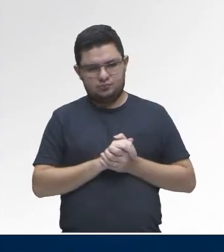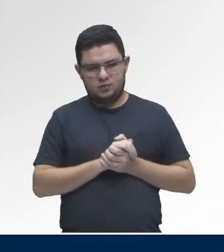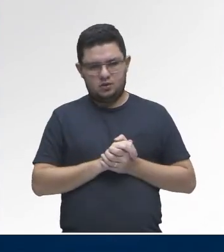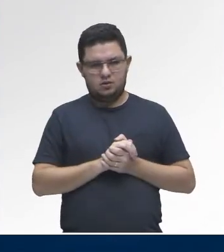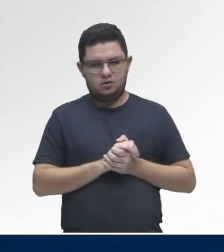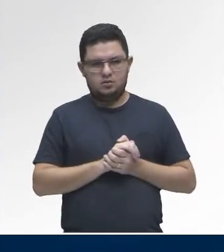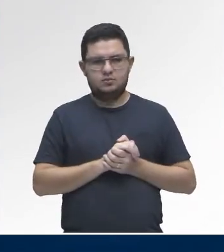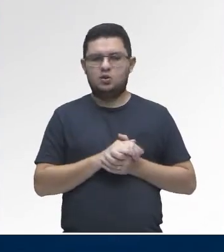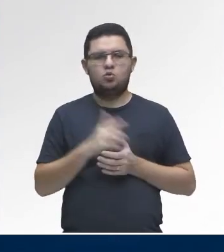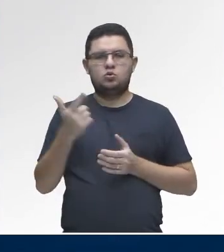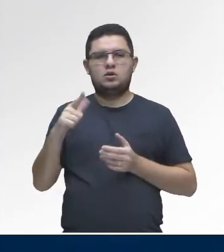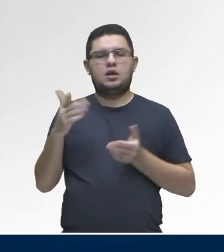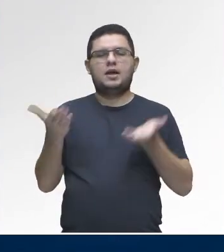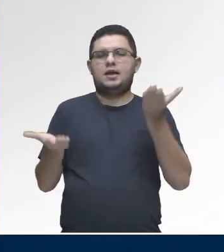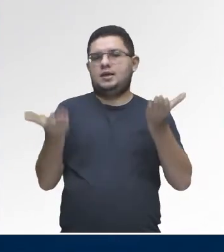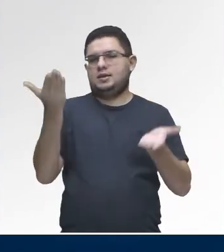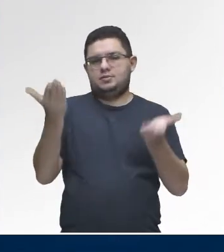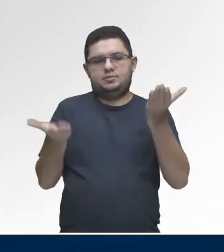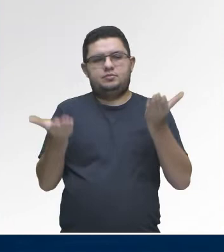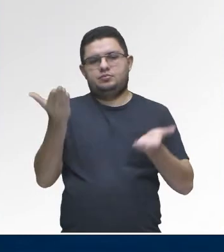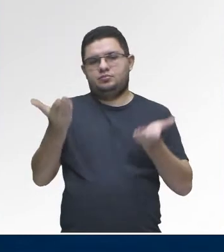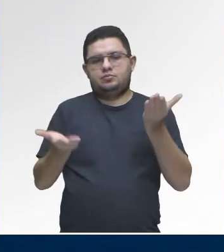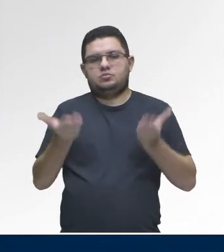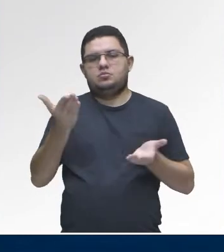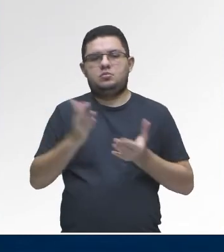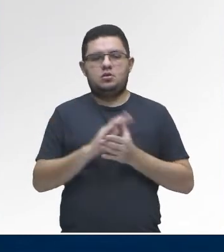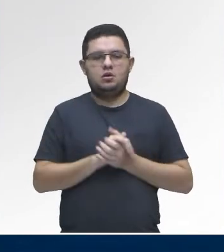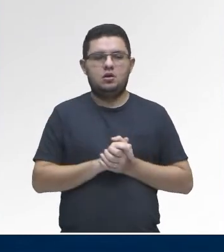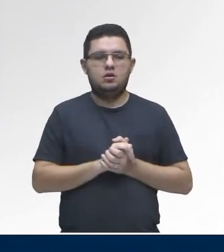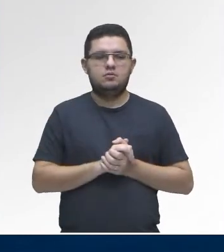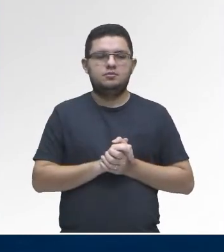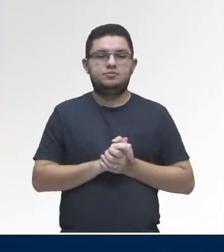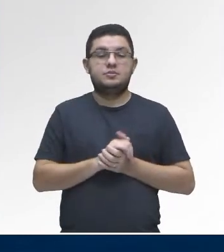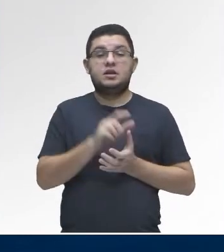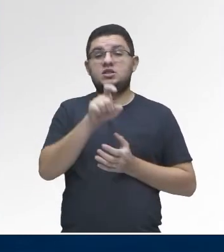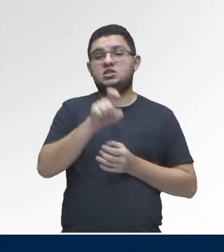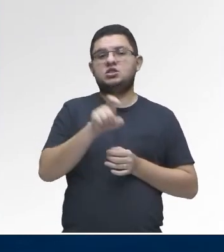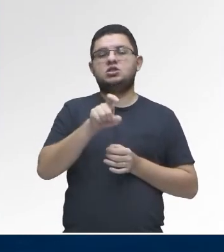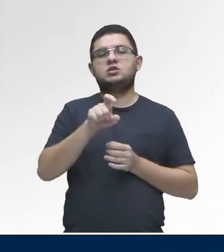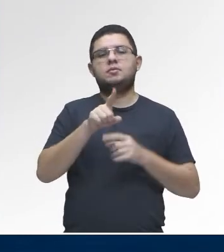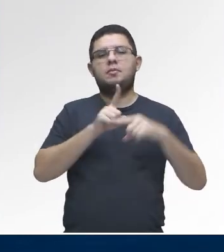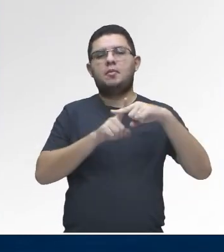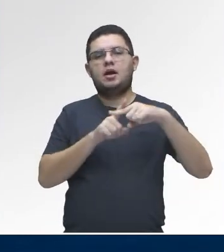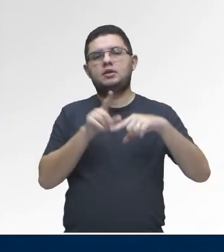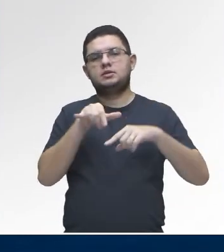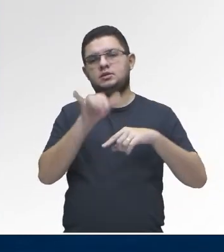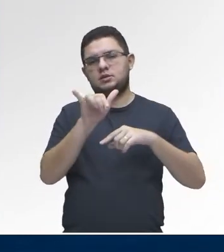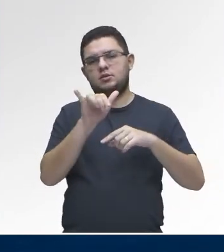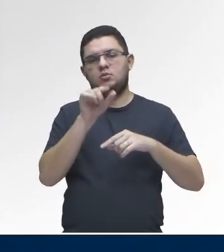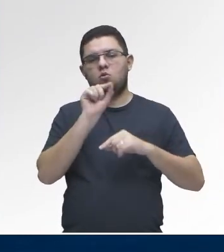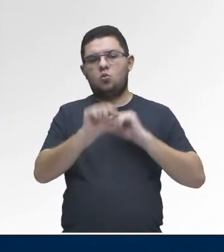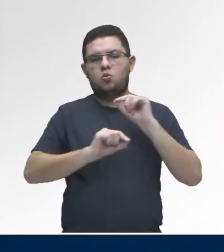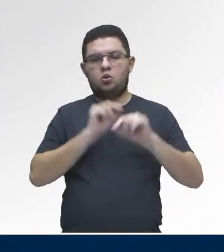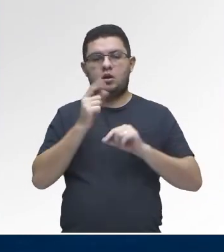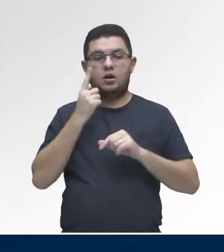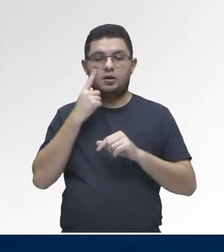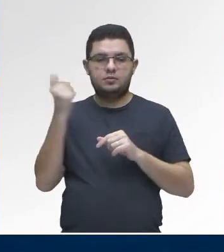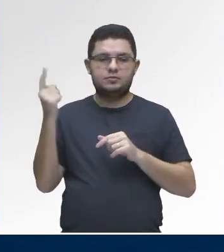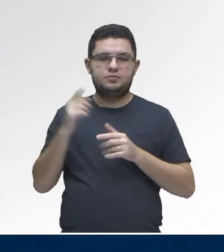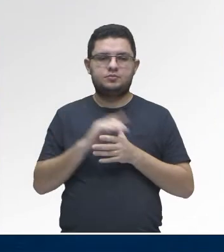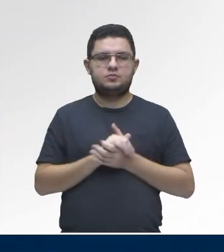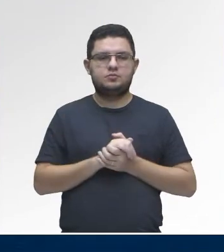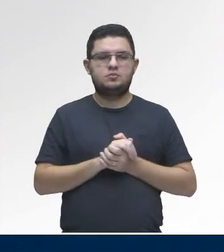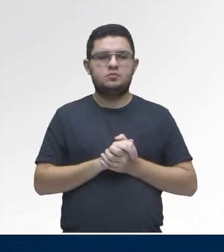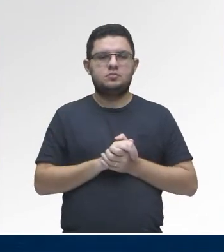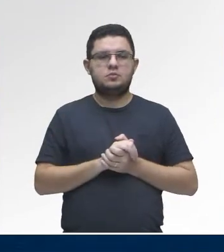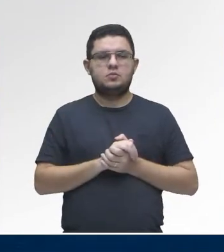o equilíbrio entre os lados, né? Esse lado de x mais y, deixa eu colocar aqui, olha só, a gente tem x